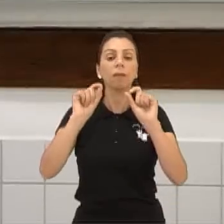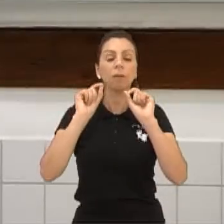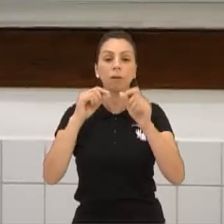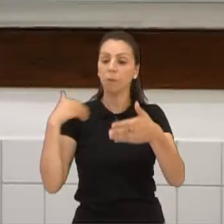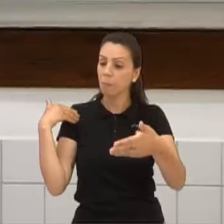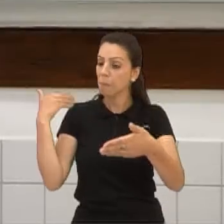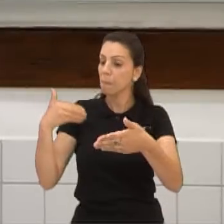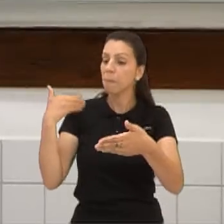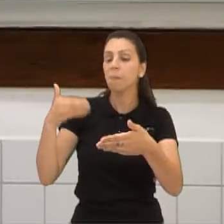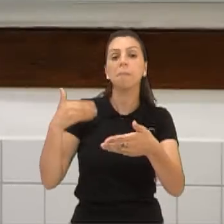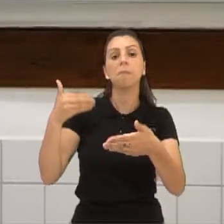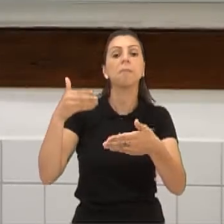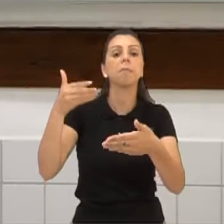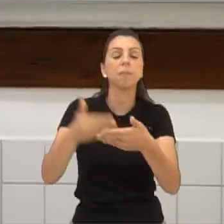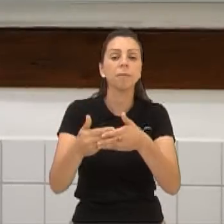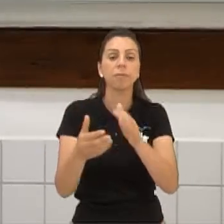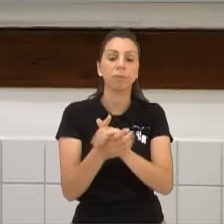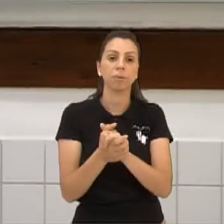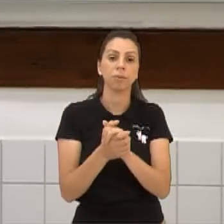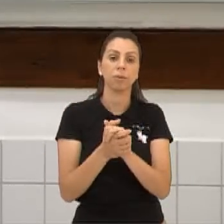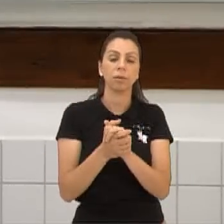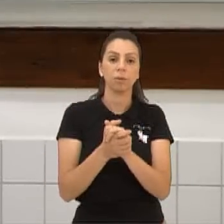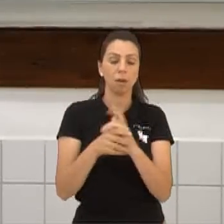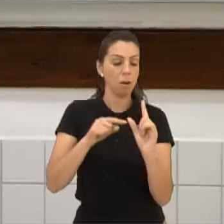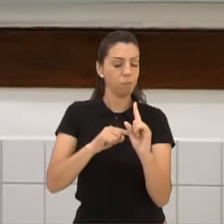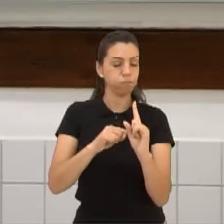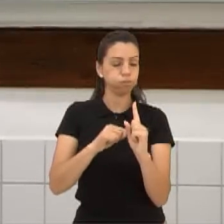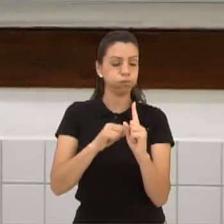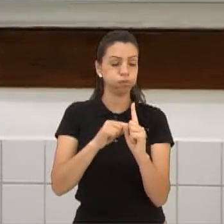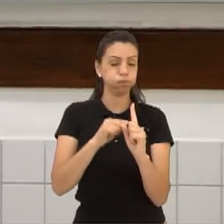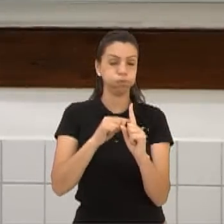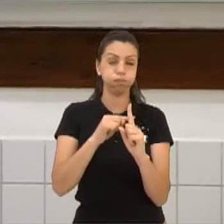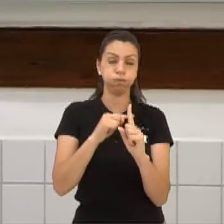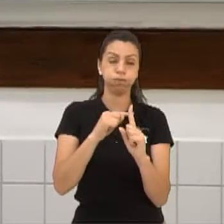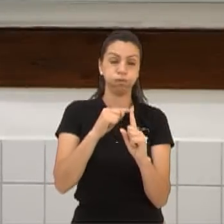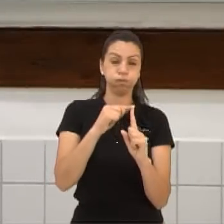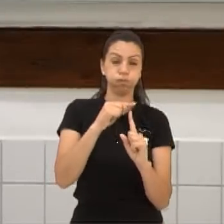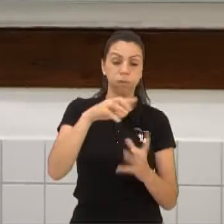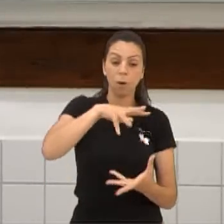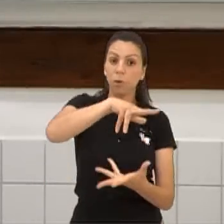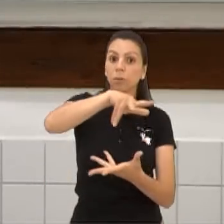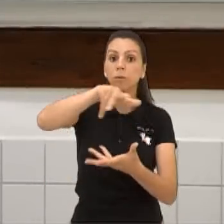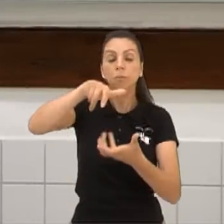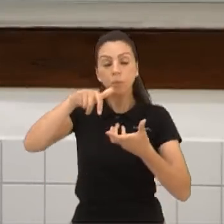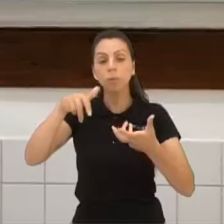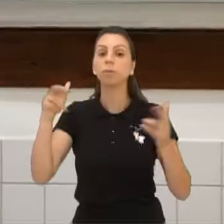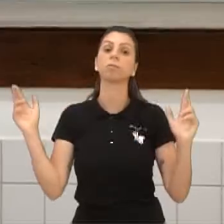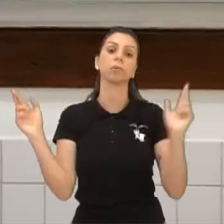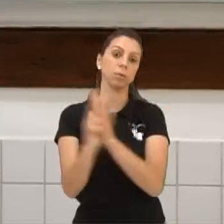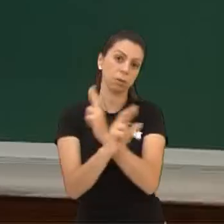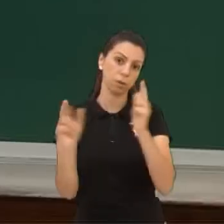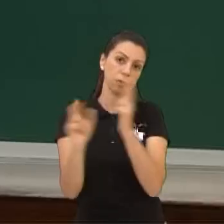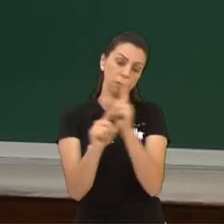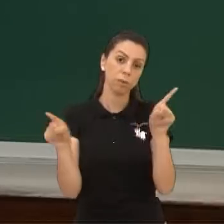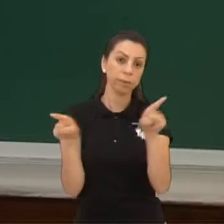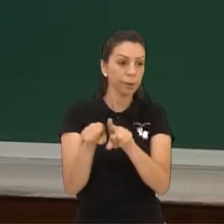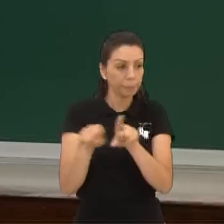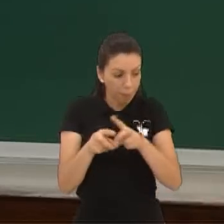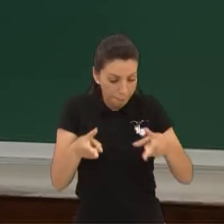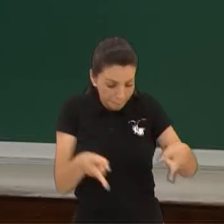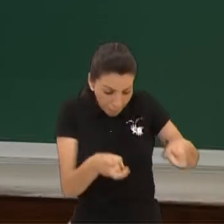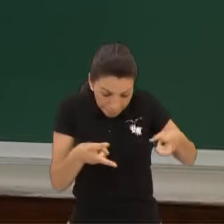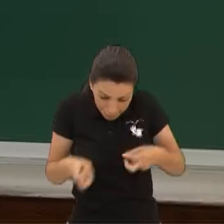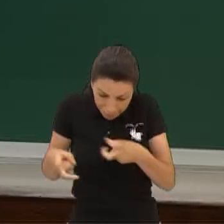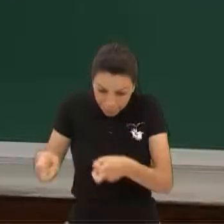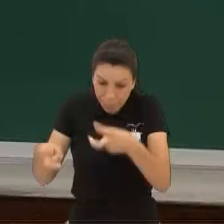processos de maior aumento da temperatura no mundo. E isto, sim, está relacionado à exploração no nosso